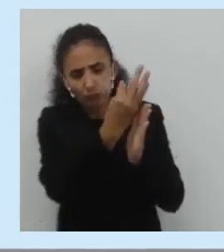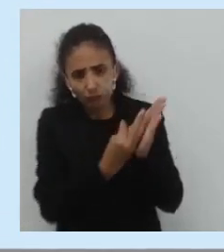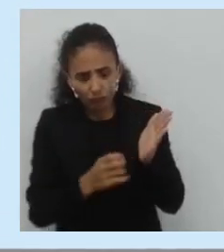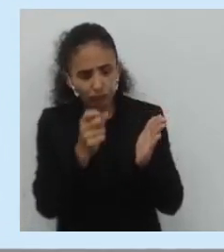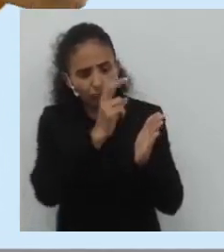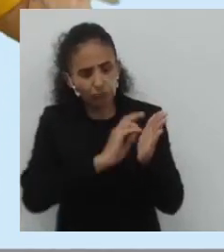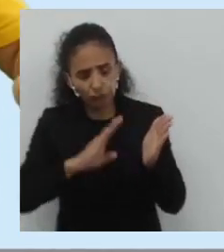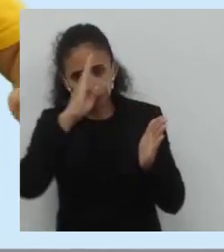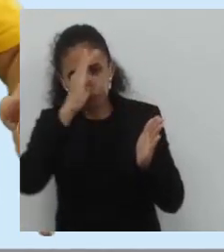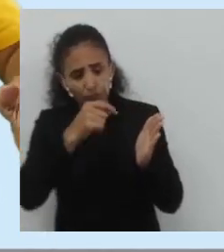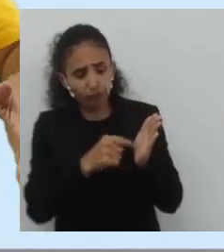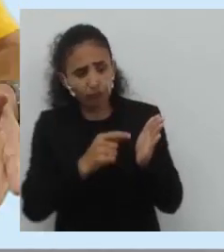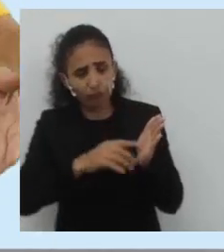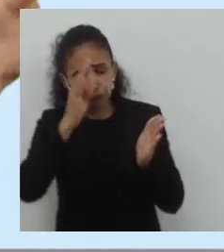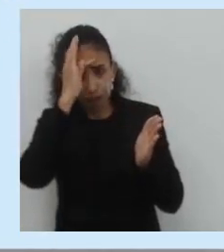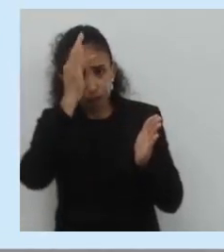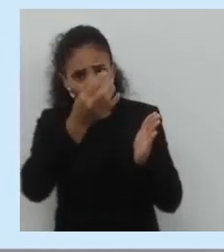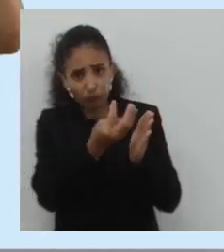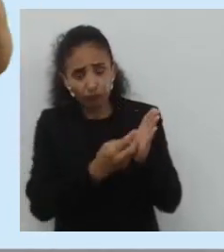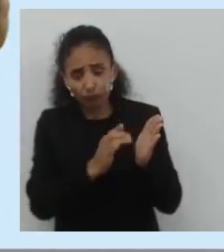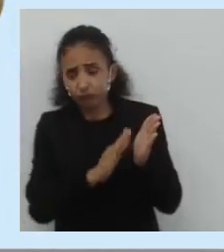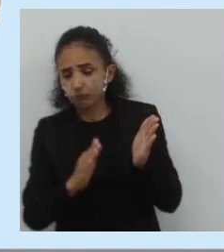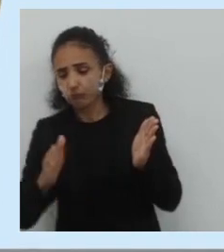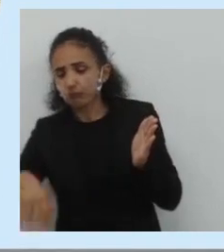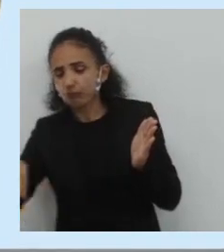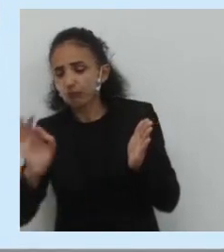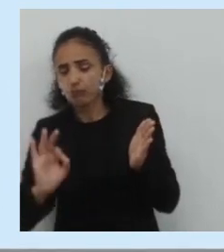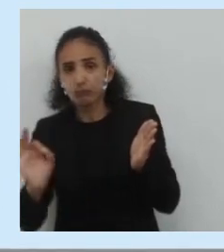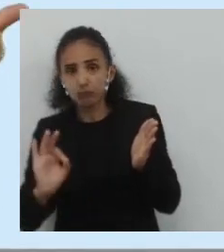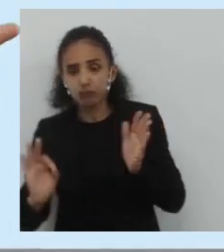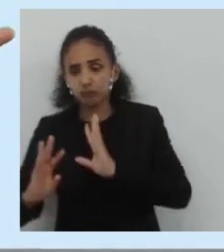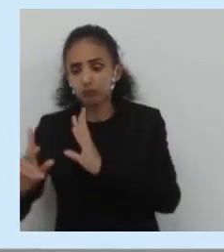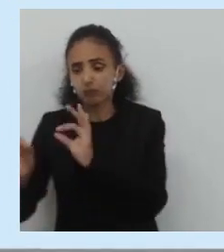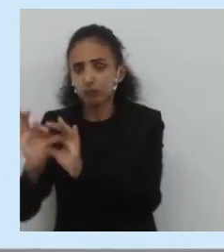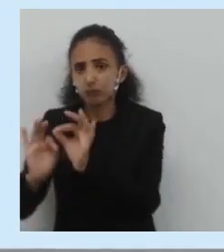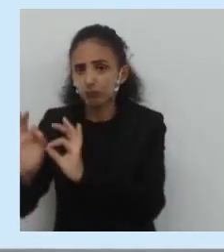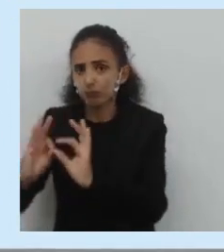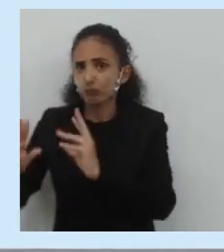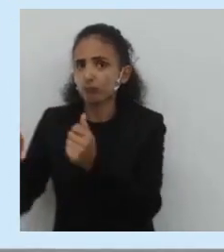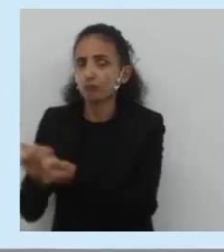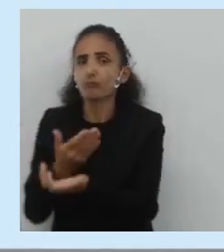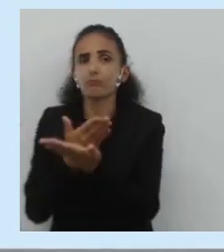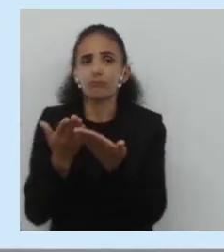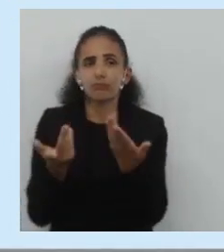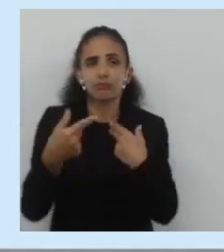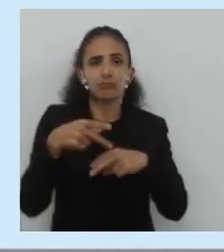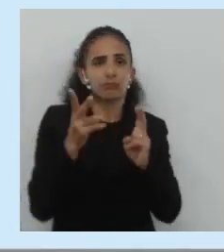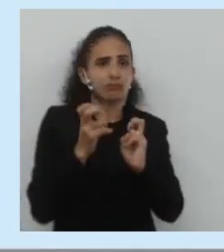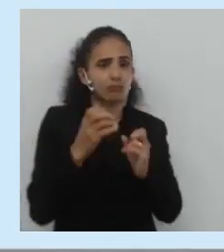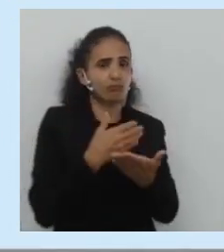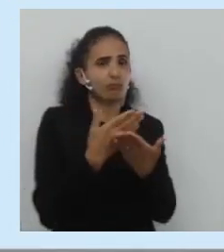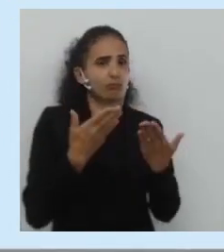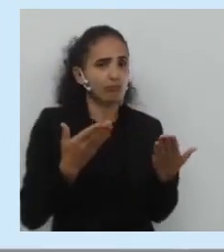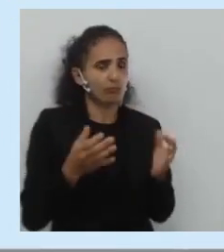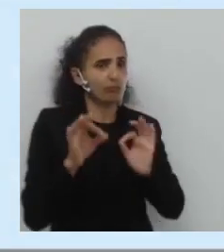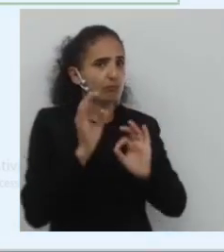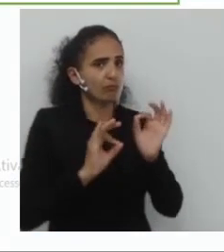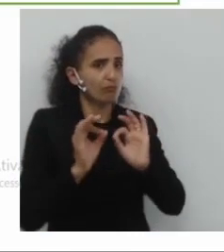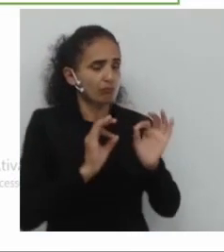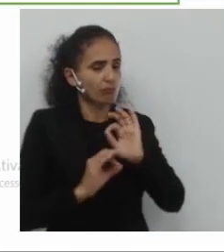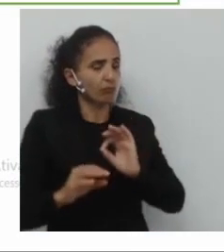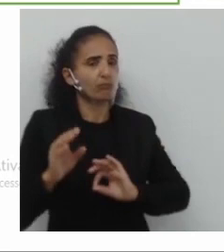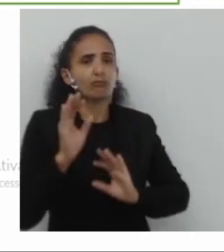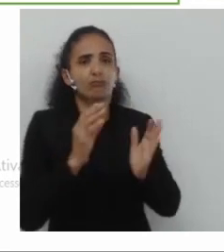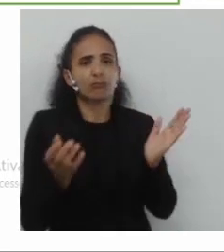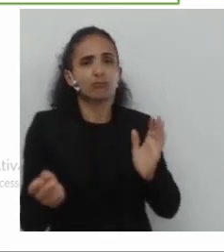folha do texto principal, para depois recompor. Veja como nós vimos agora, voltando aqui ao